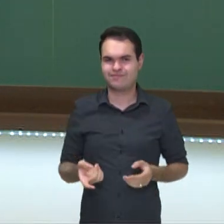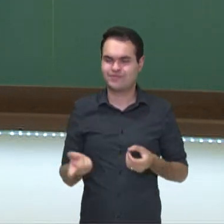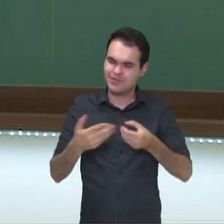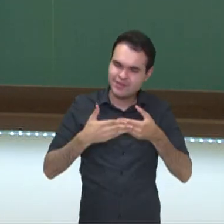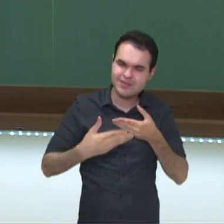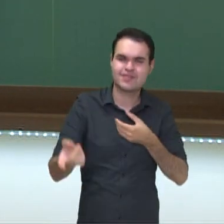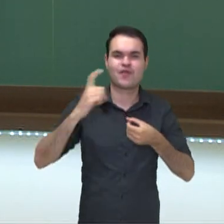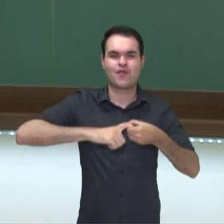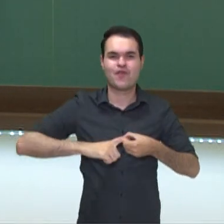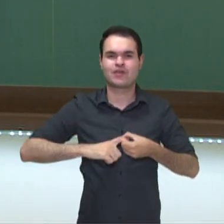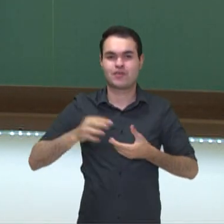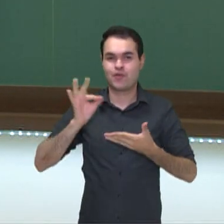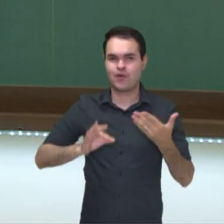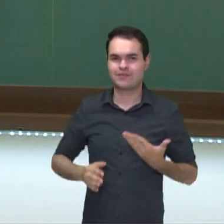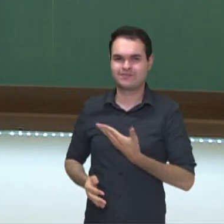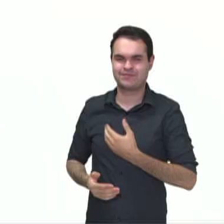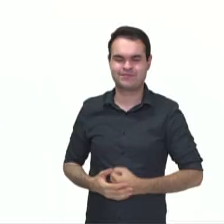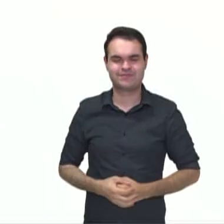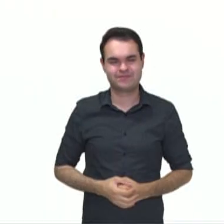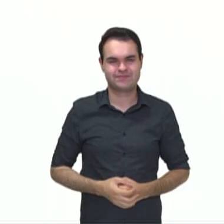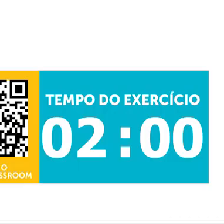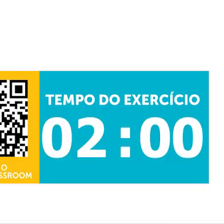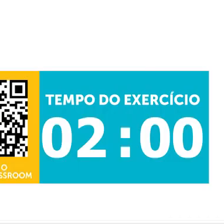pouquinho a gente volta com a correção.